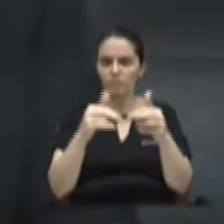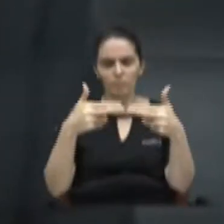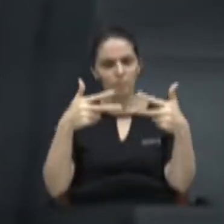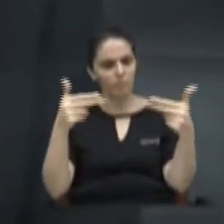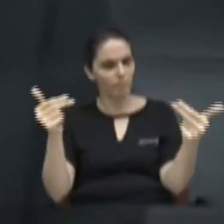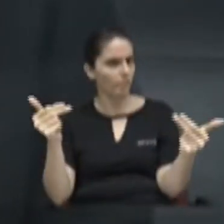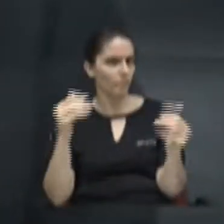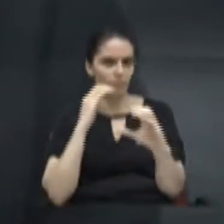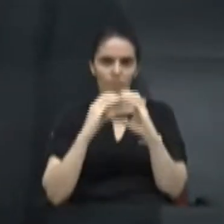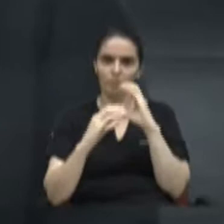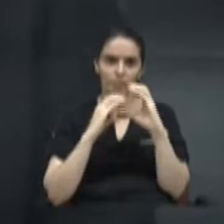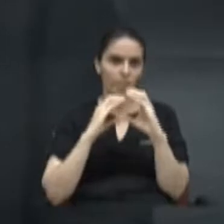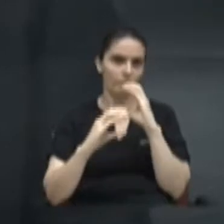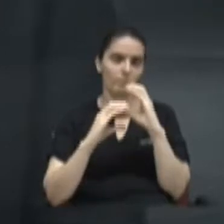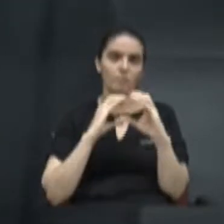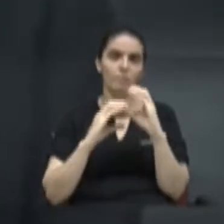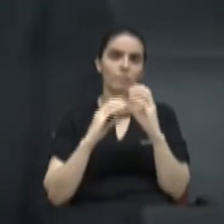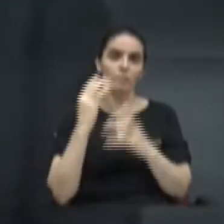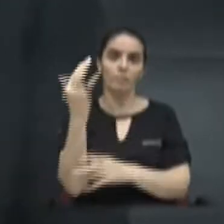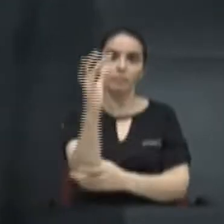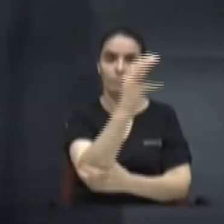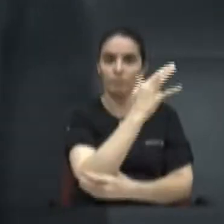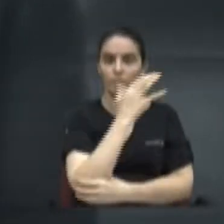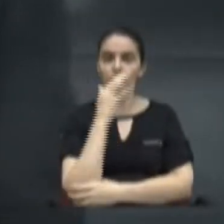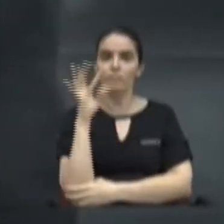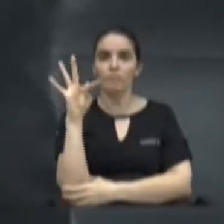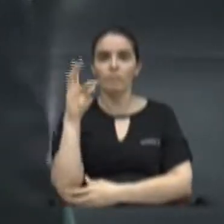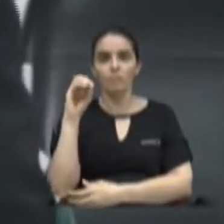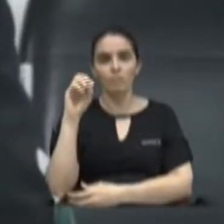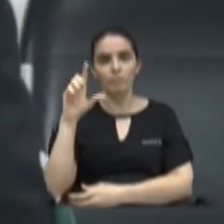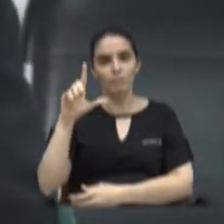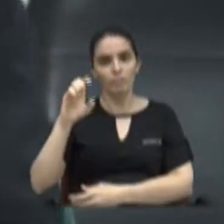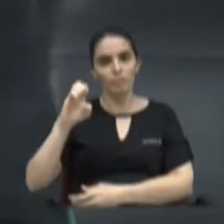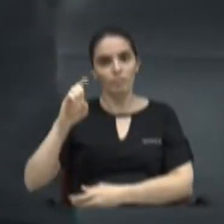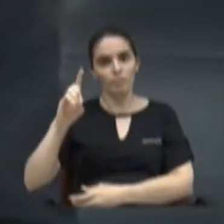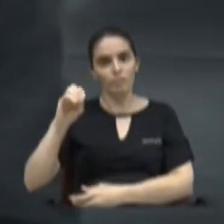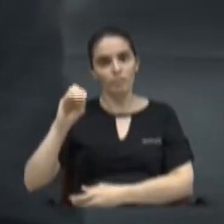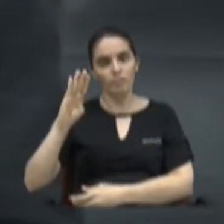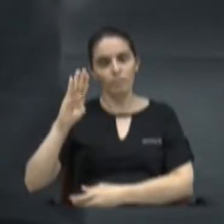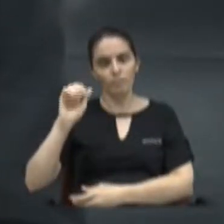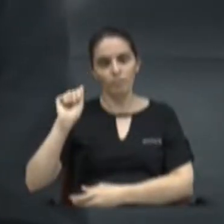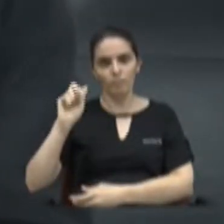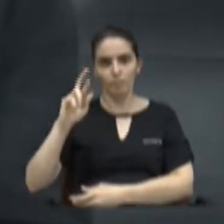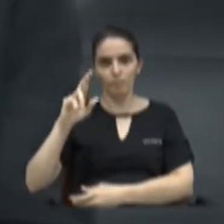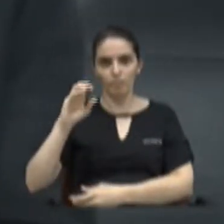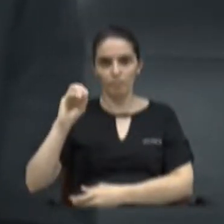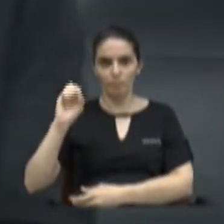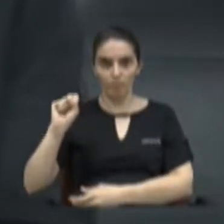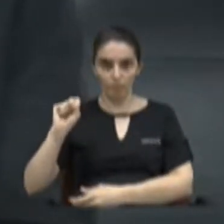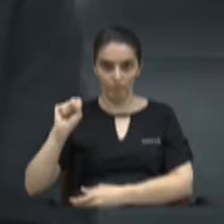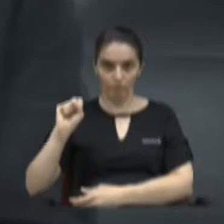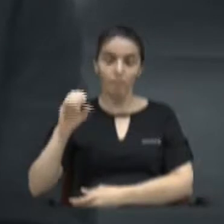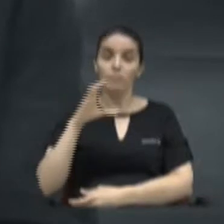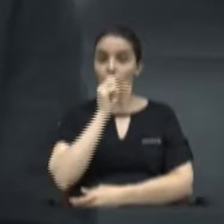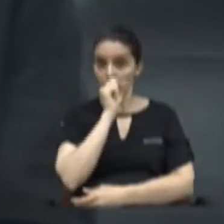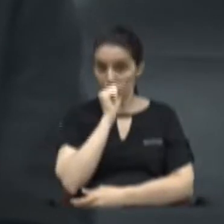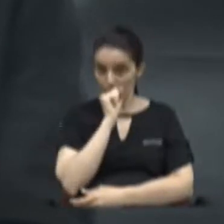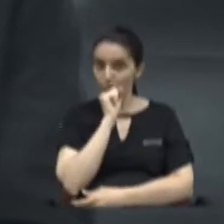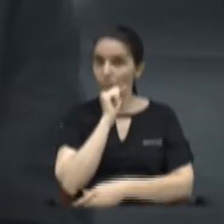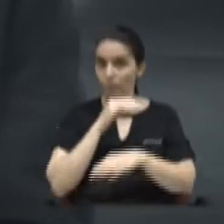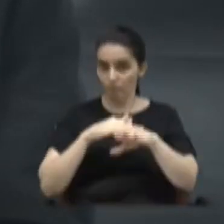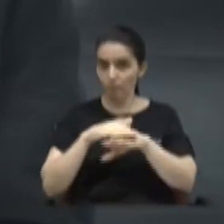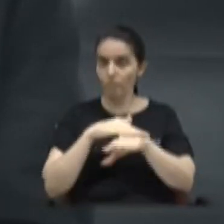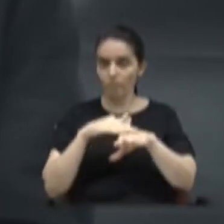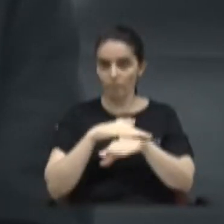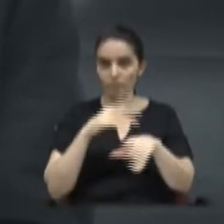de comunicação que estaria na Praça Toledo Barros atendendo a população num dia de sábado. Num dia